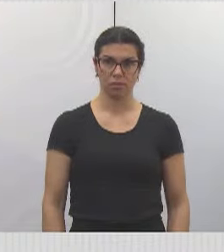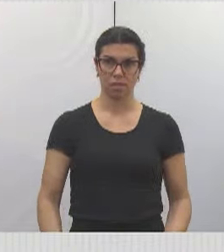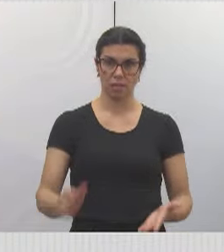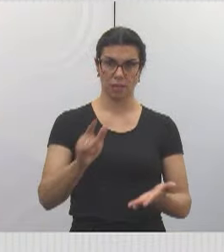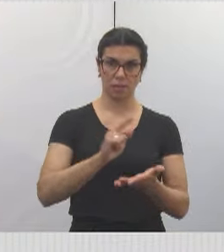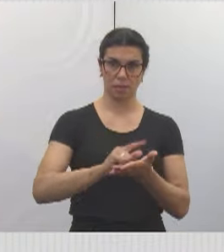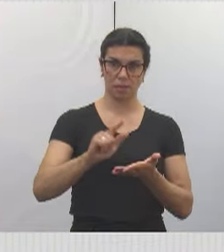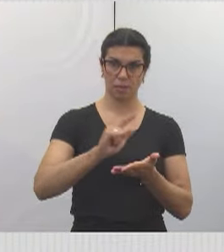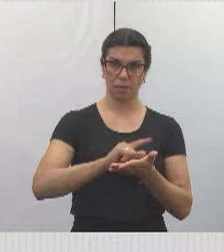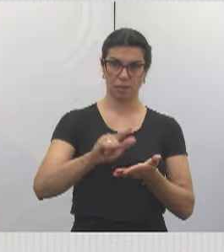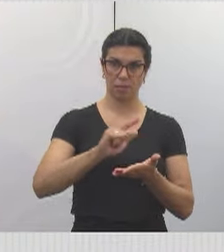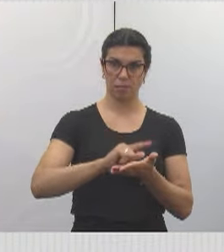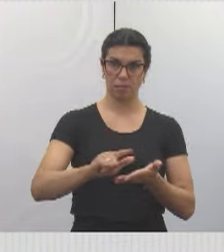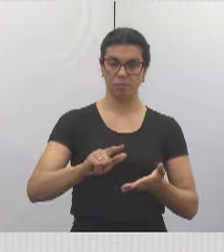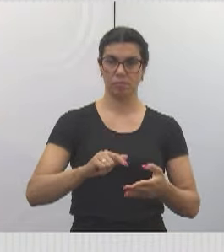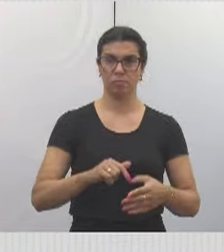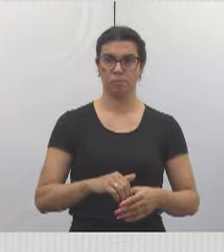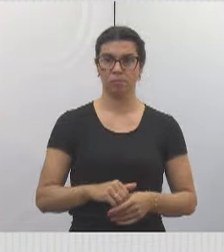Limpeza